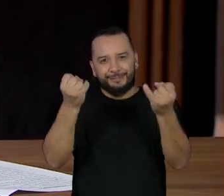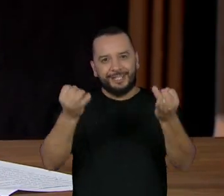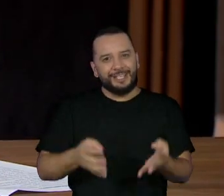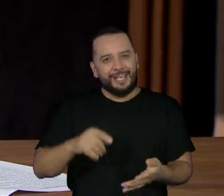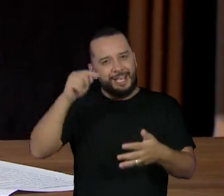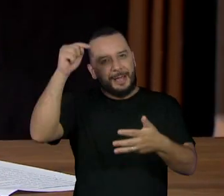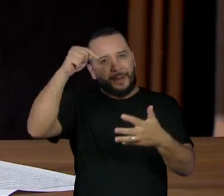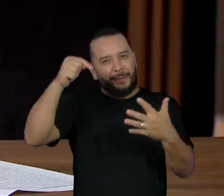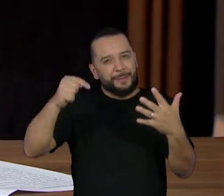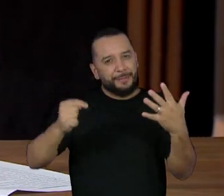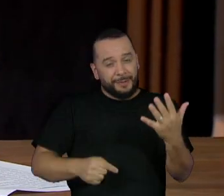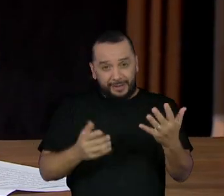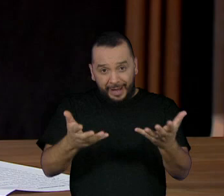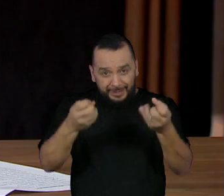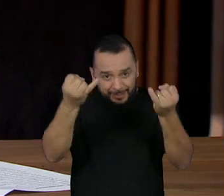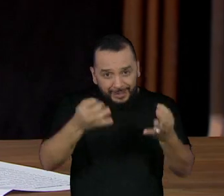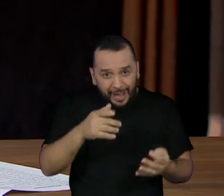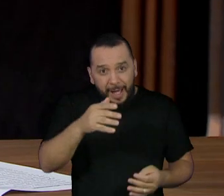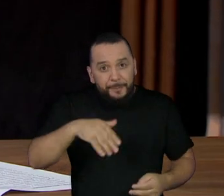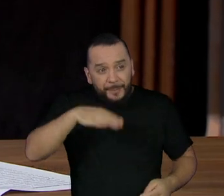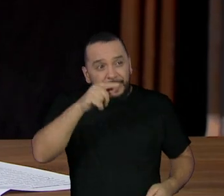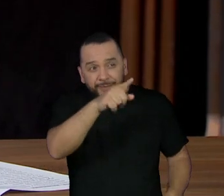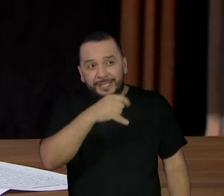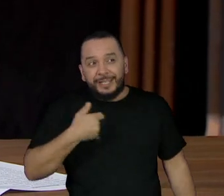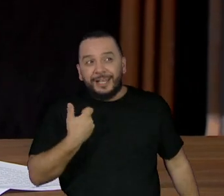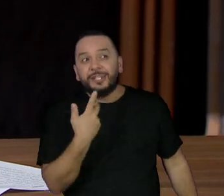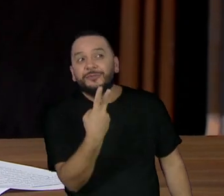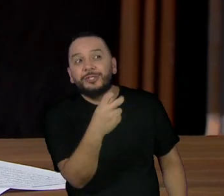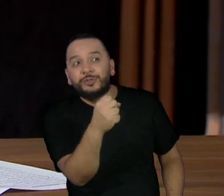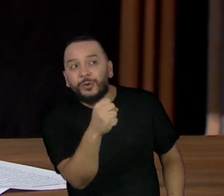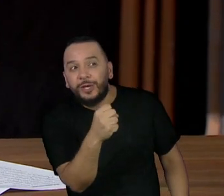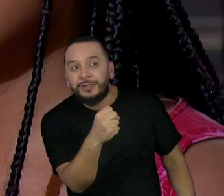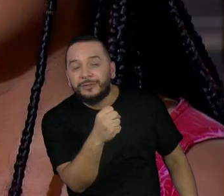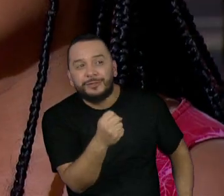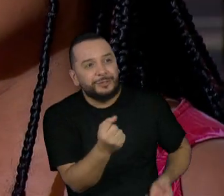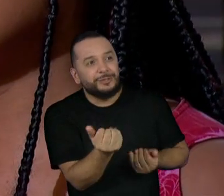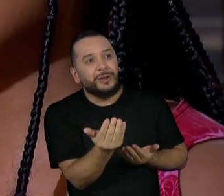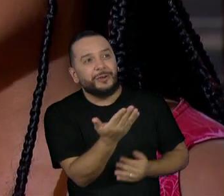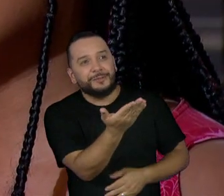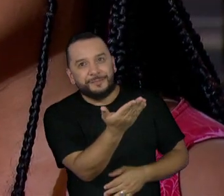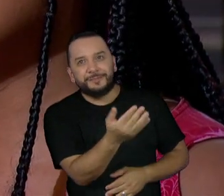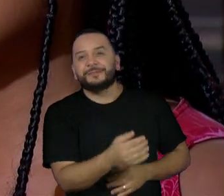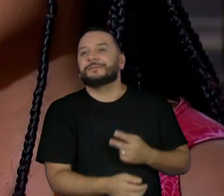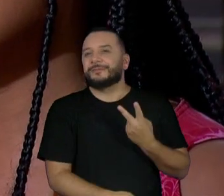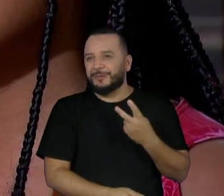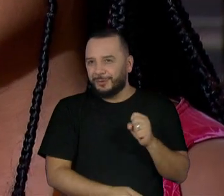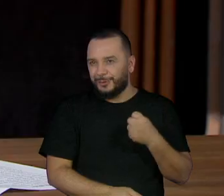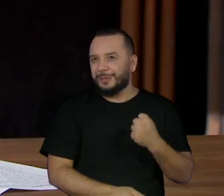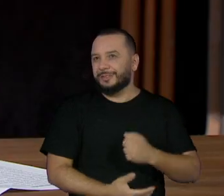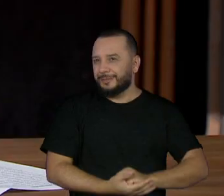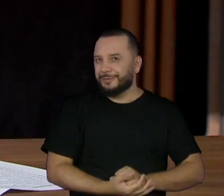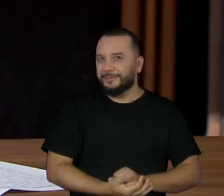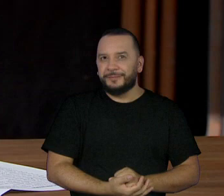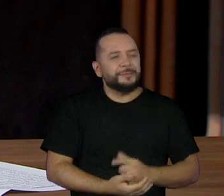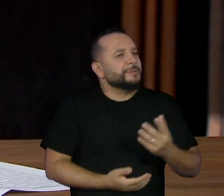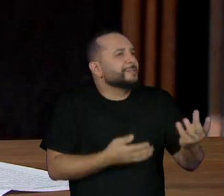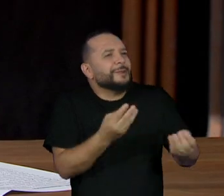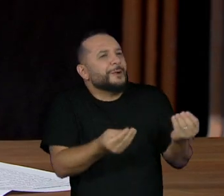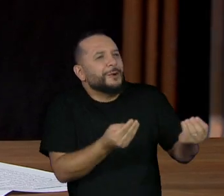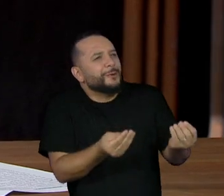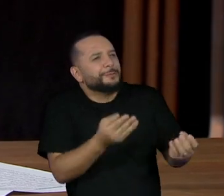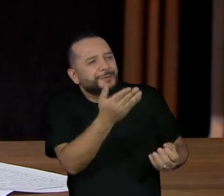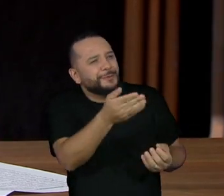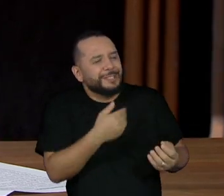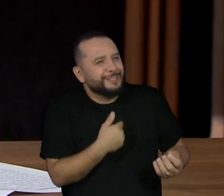que eu quero falar mais. Você tem só 28 anos. 28 anos. Que aceleração foi